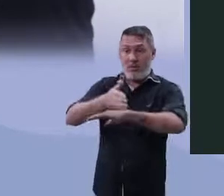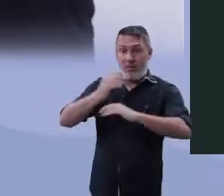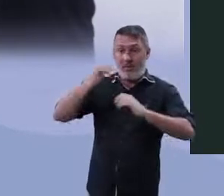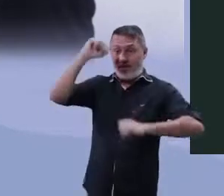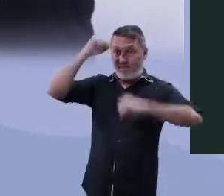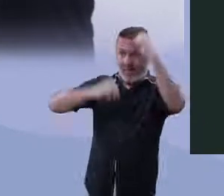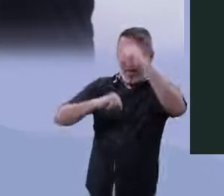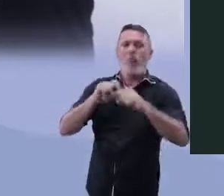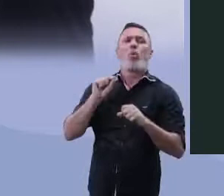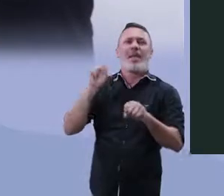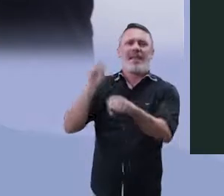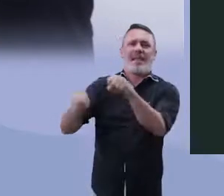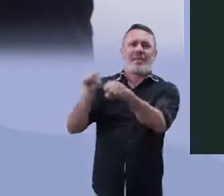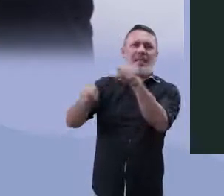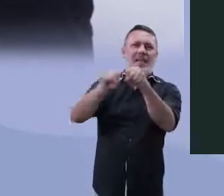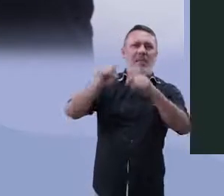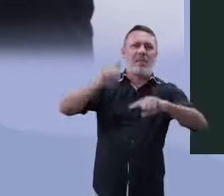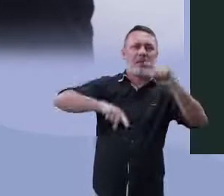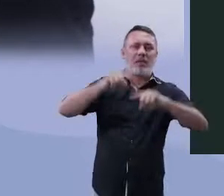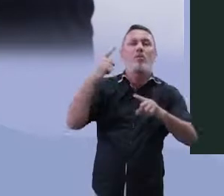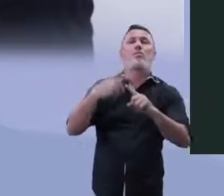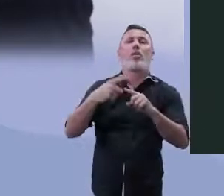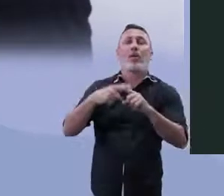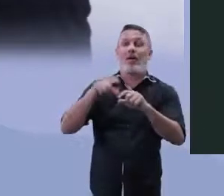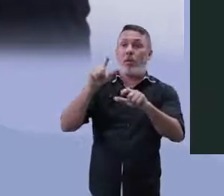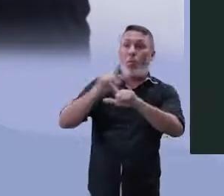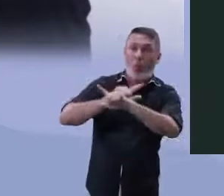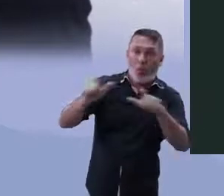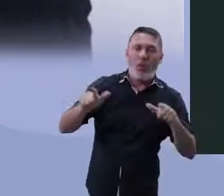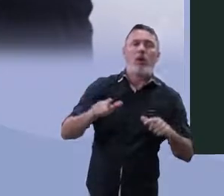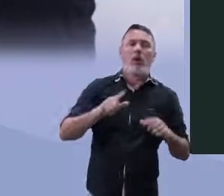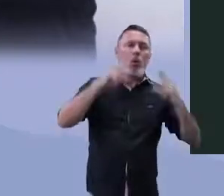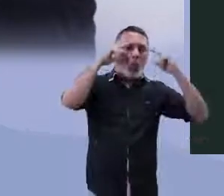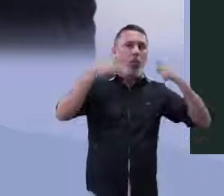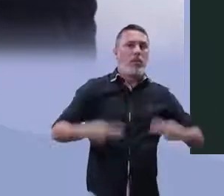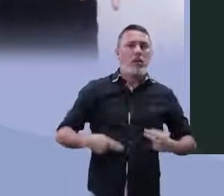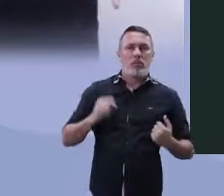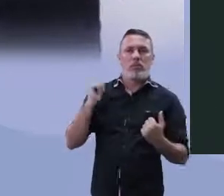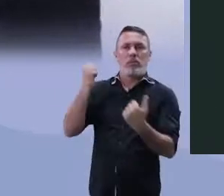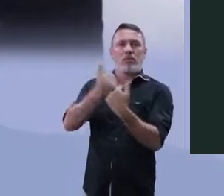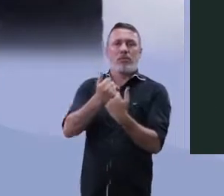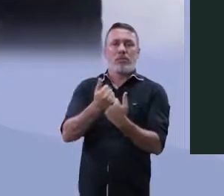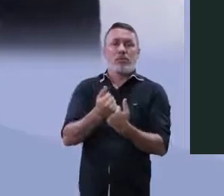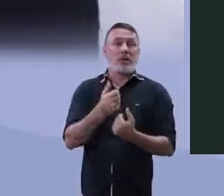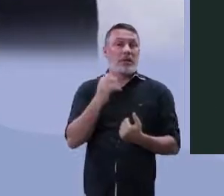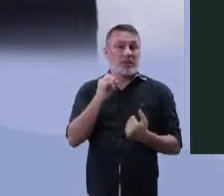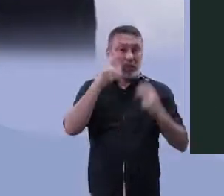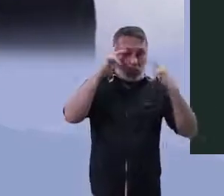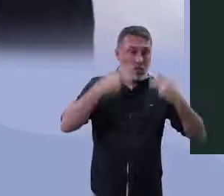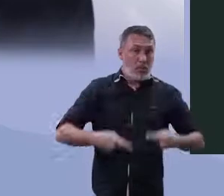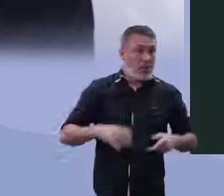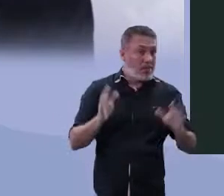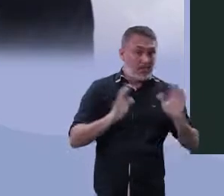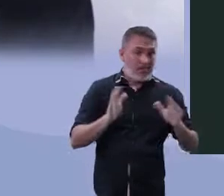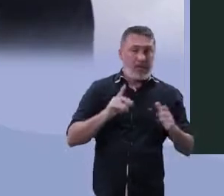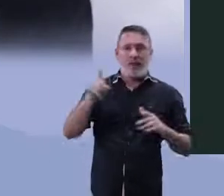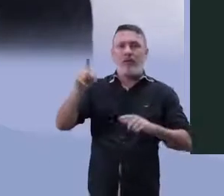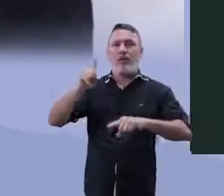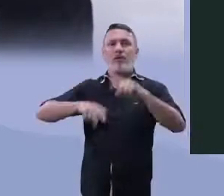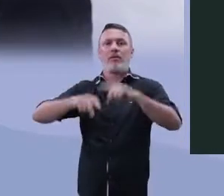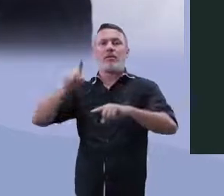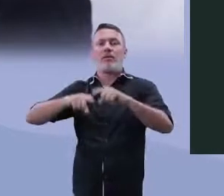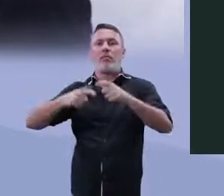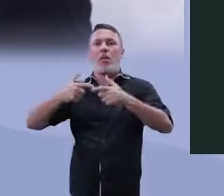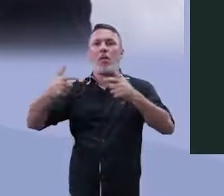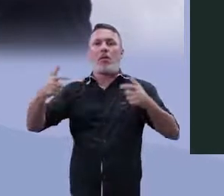que a destruição das máquinas devolveria o emprego para eles, né? E isso não acontecia. Então, esse é